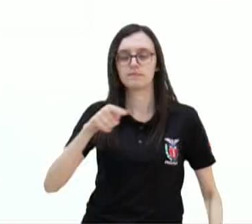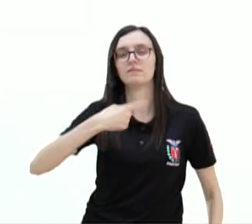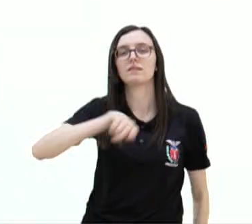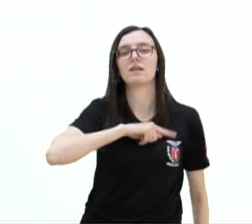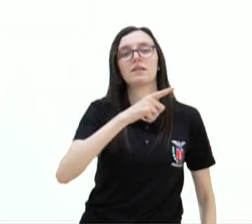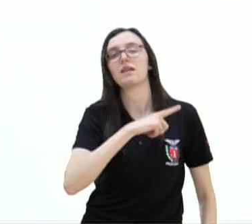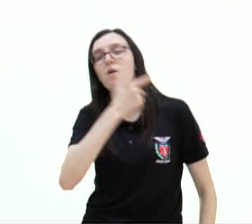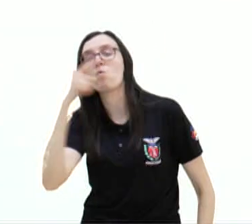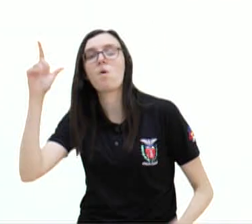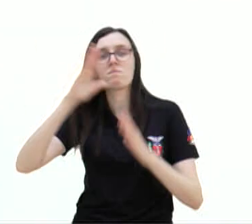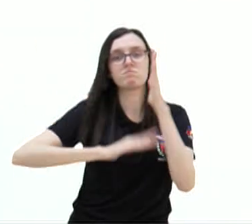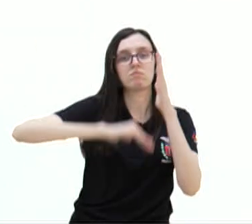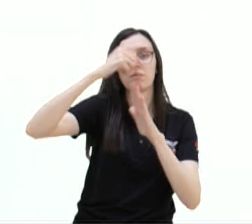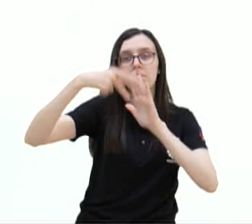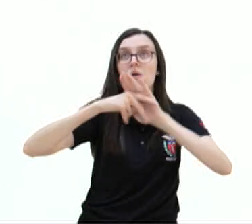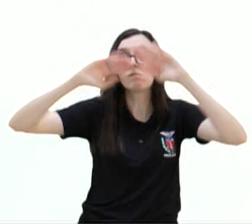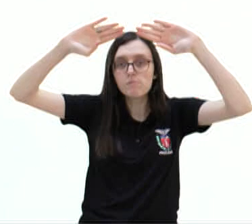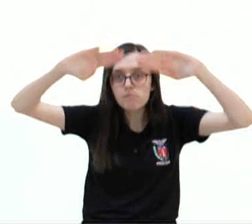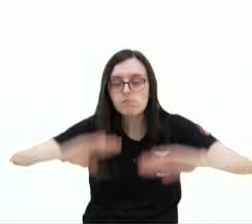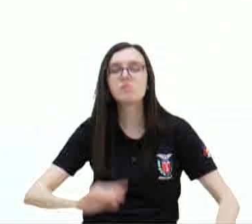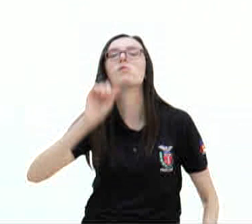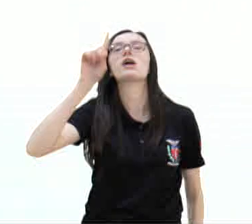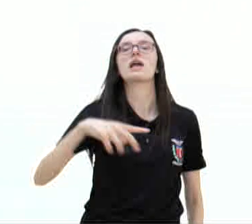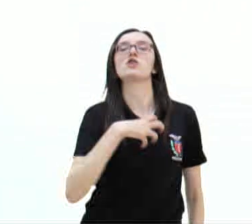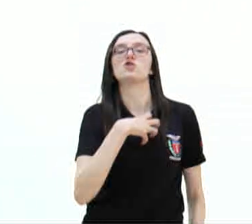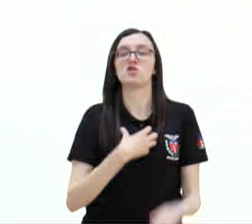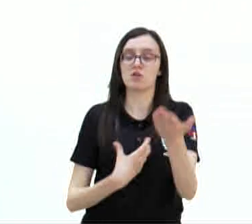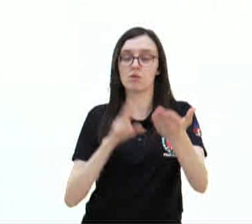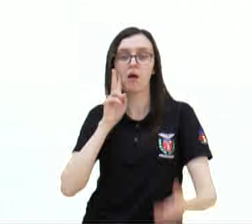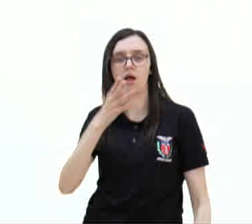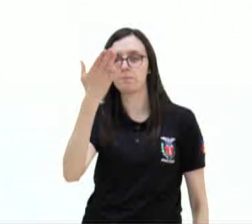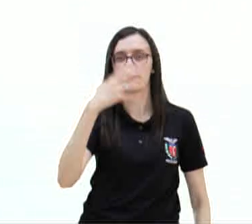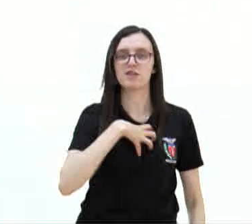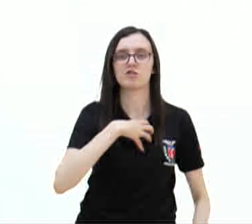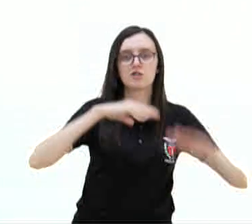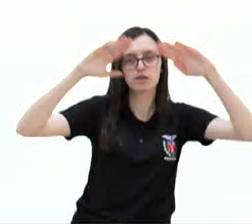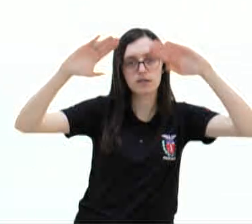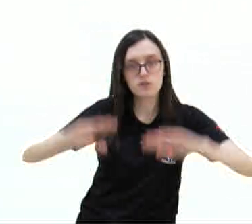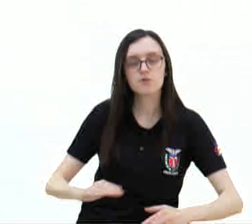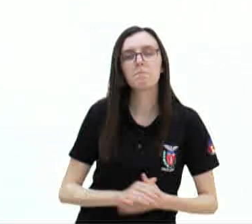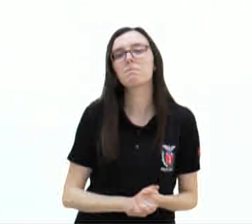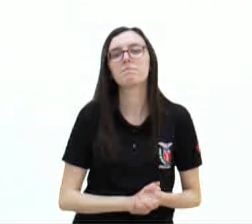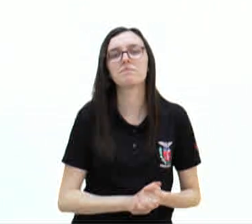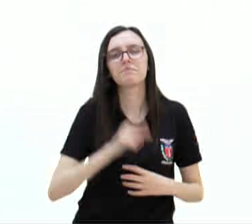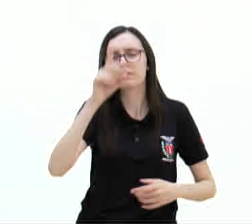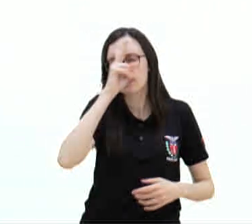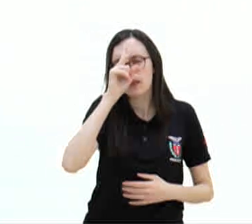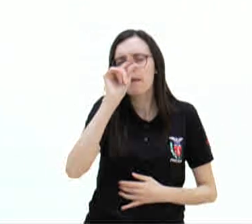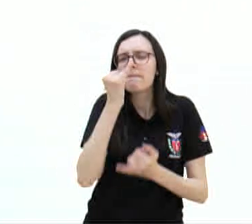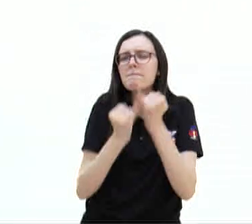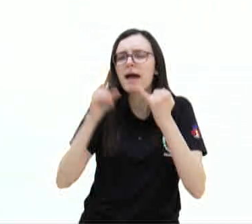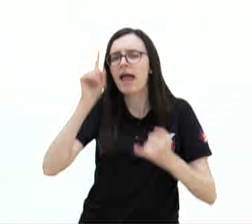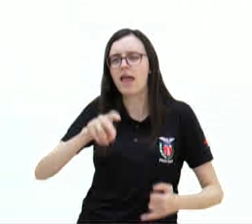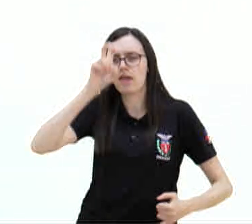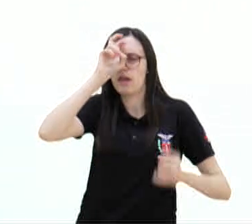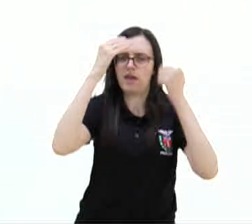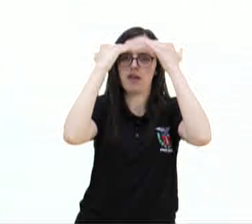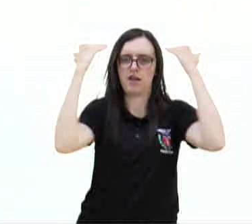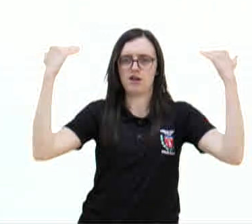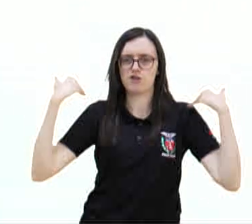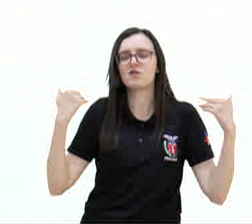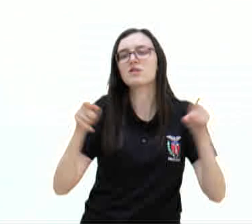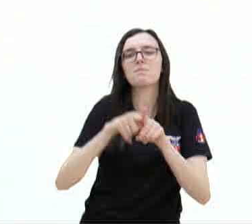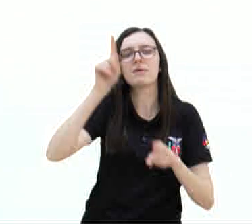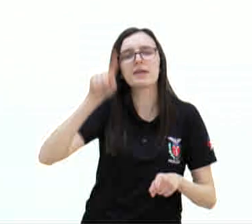uma outra pintura em parede, vejam só o estilo, né? Voltando aqui ao estilo que eles pintavam. Lembra um pouquinho do Egito Antigo, a relação